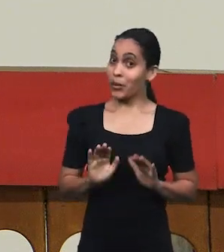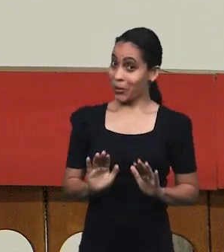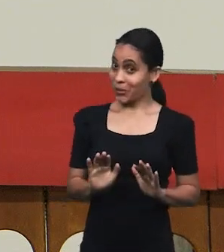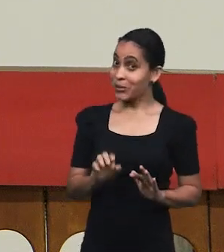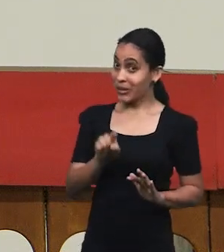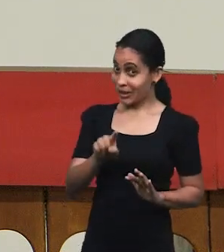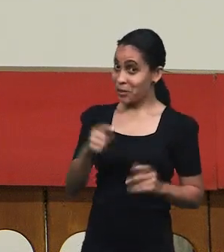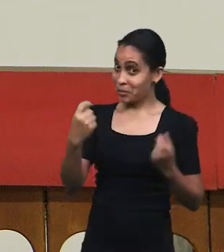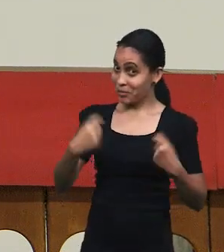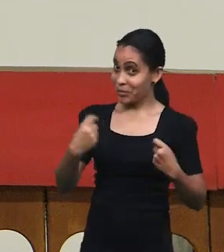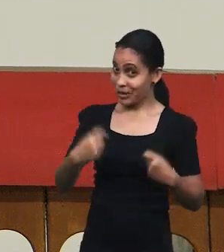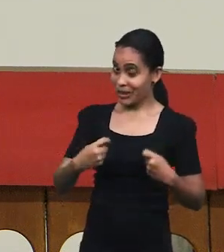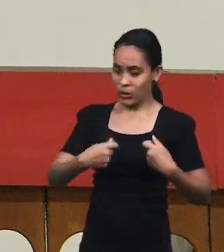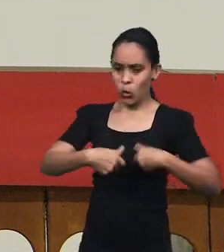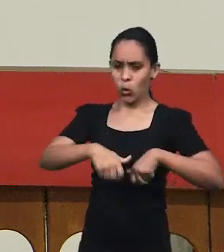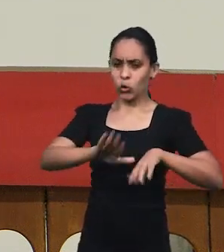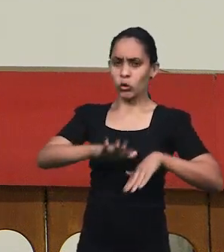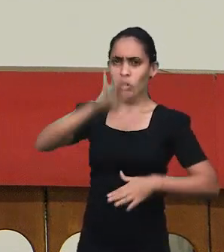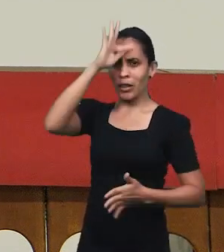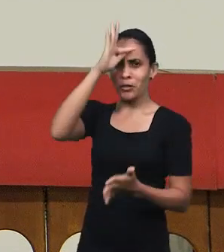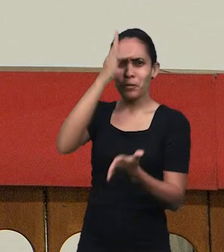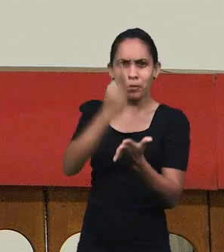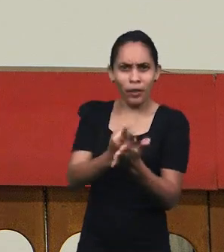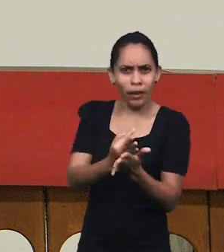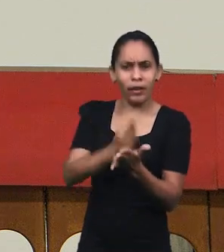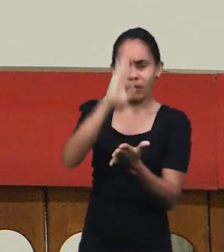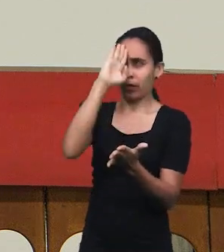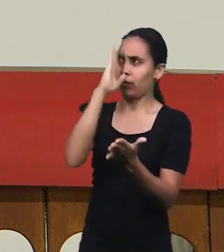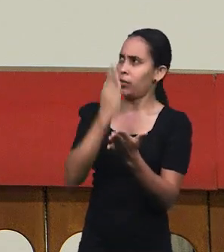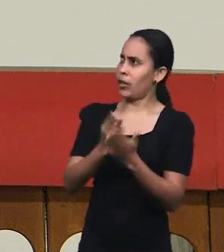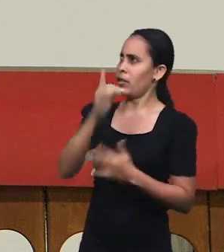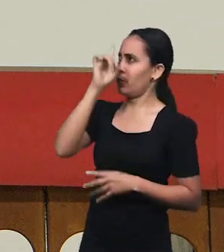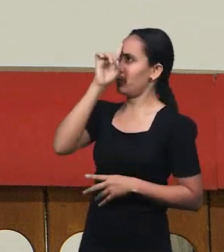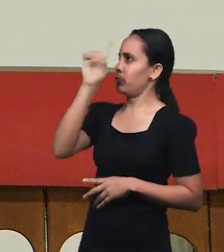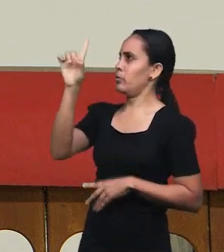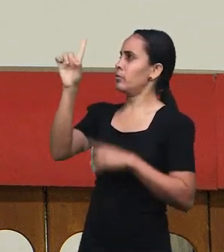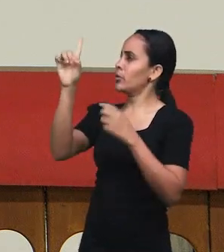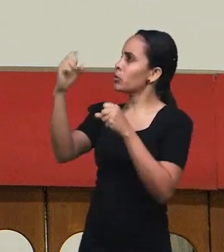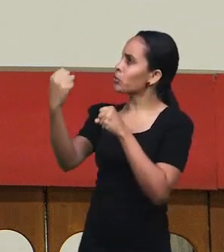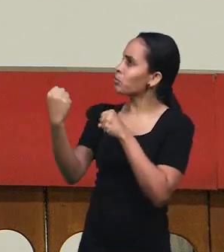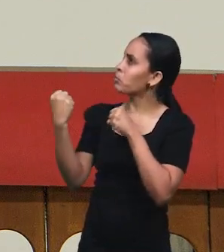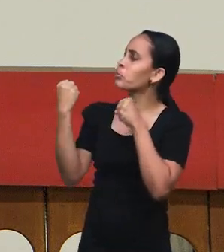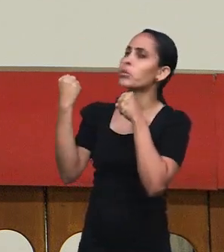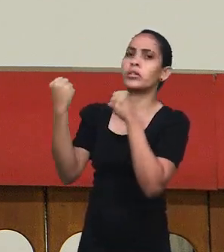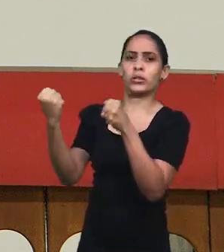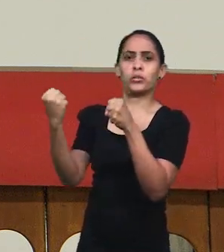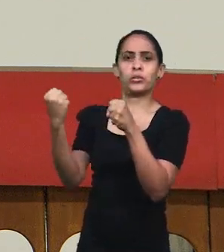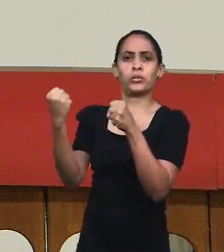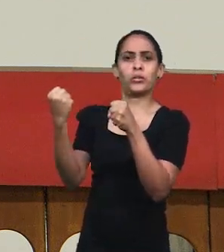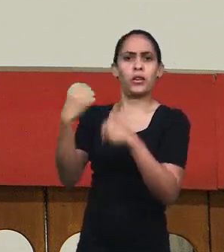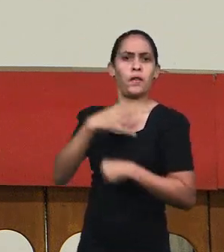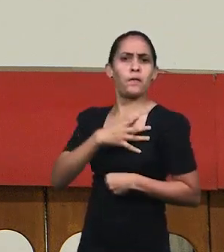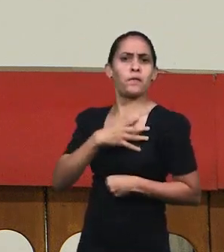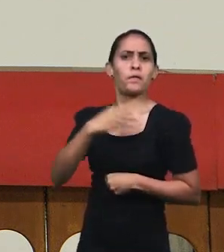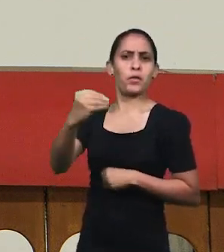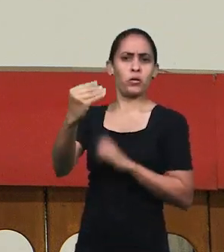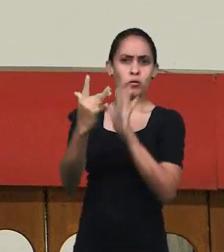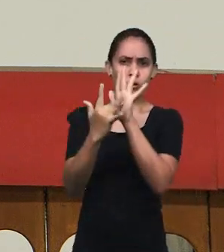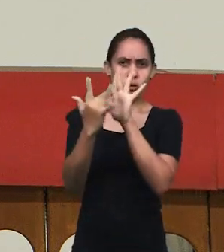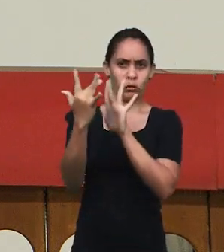Queridos, seja um soldado de fé. Creia no Deus Todo-Poderoso. Creia em